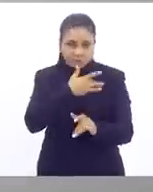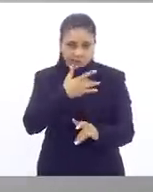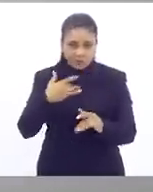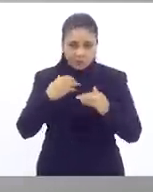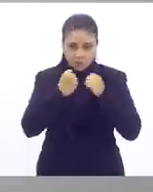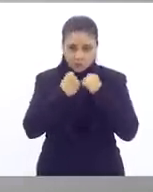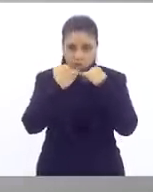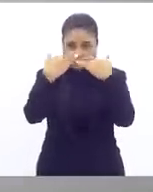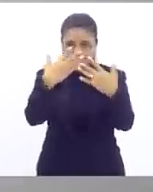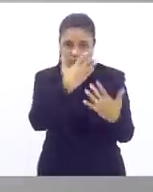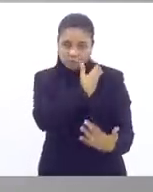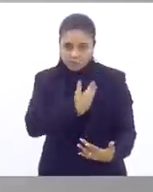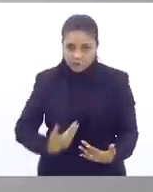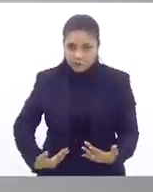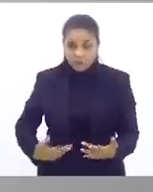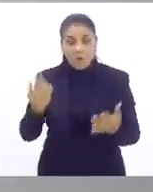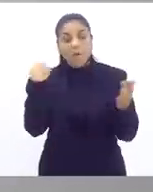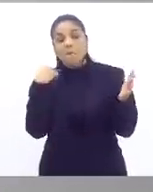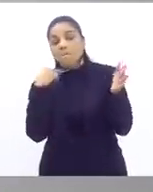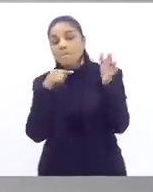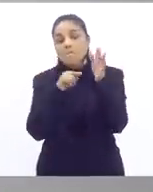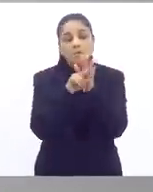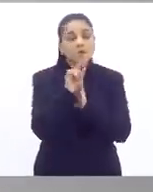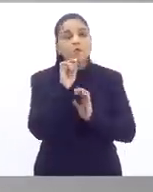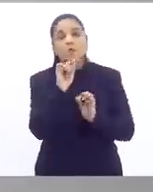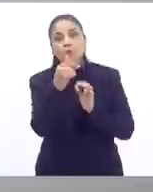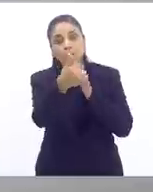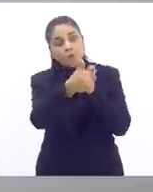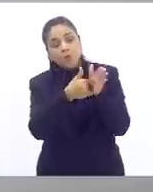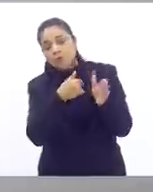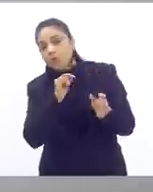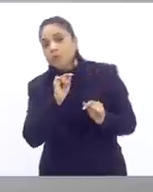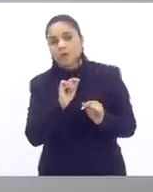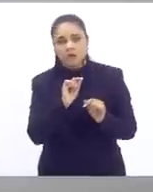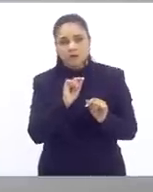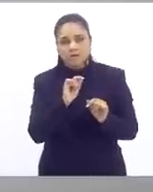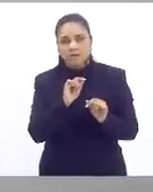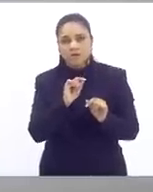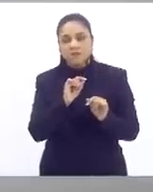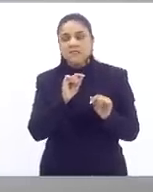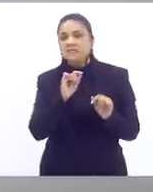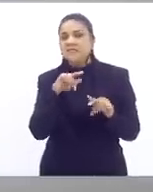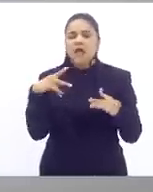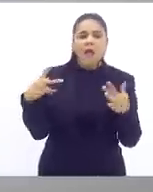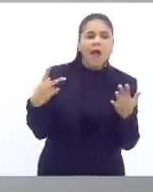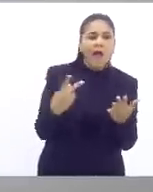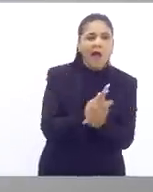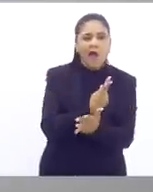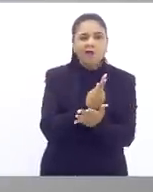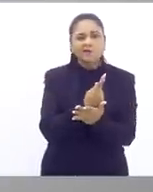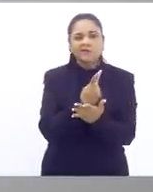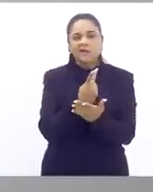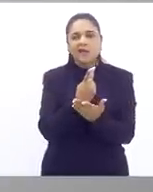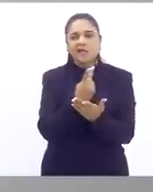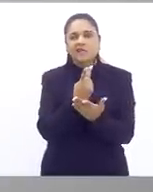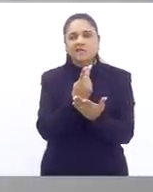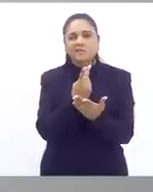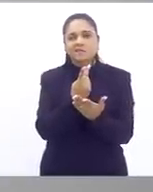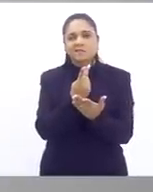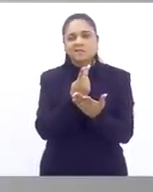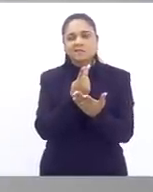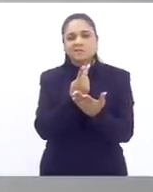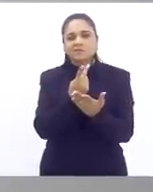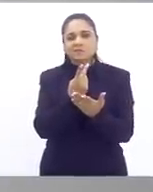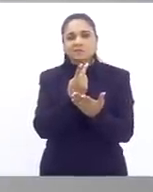e foi me perguntado o seguinte se isso acontece essa defasagem tá vendo entre o